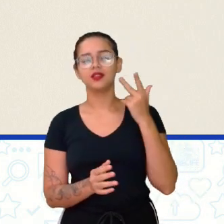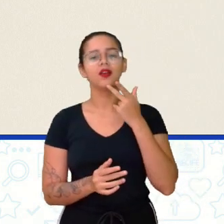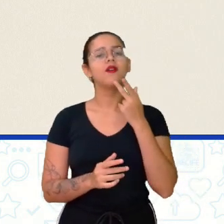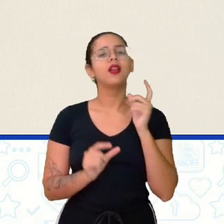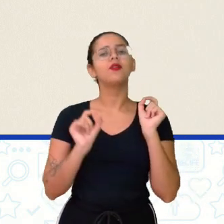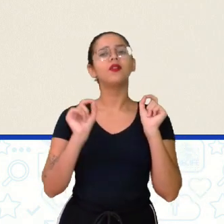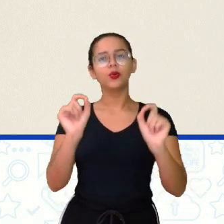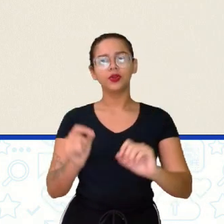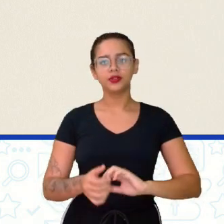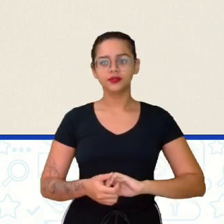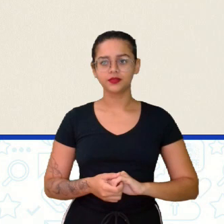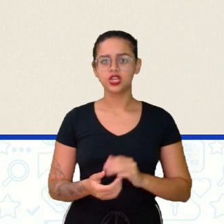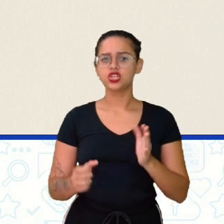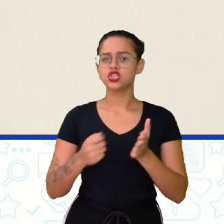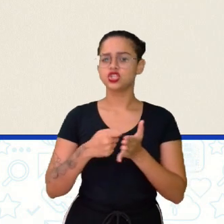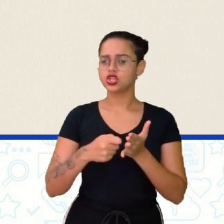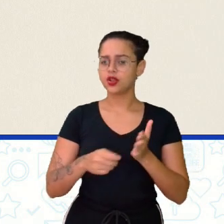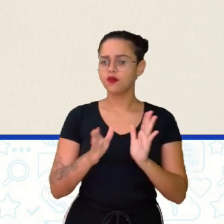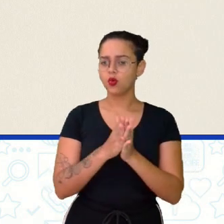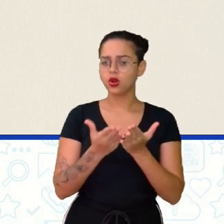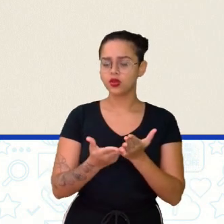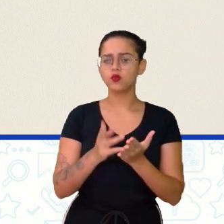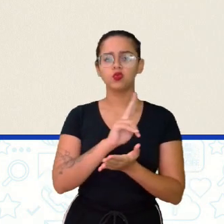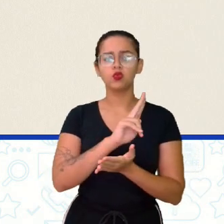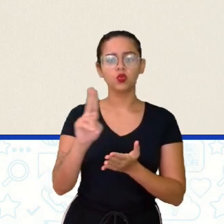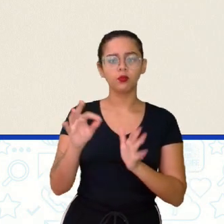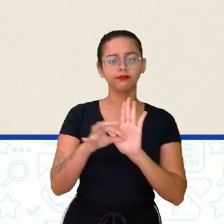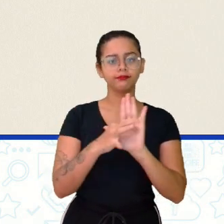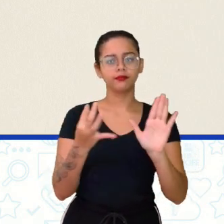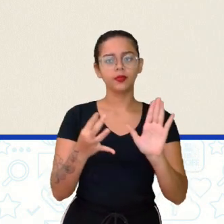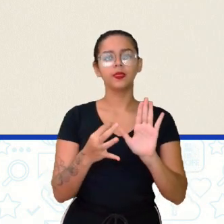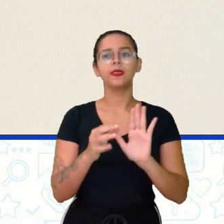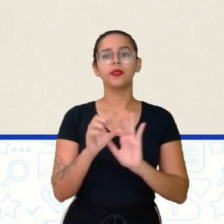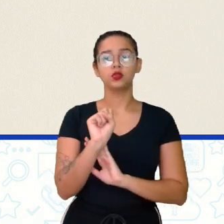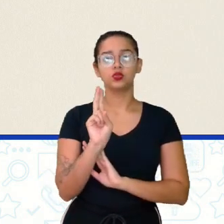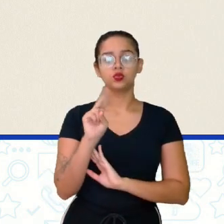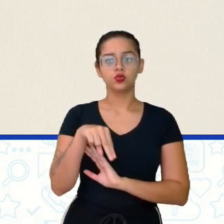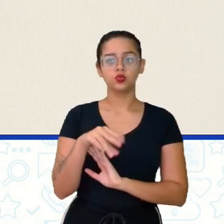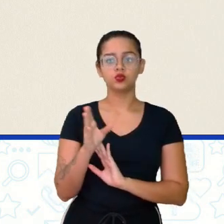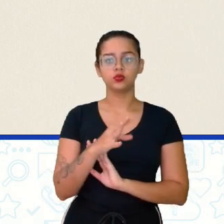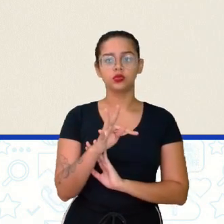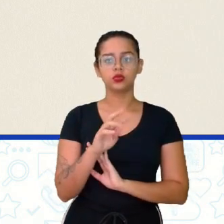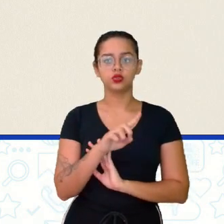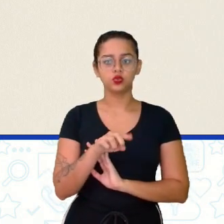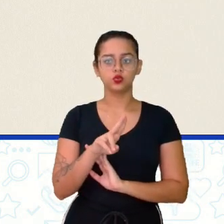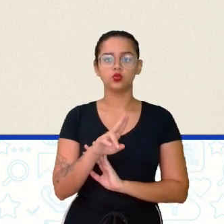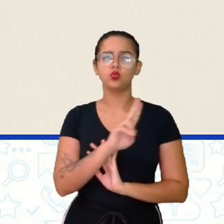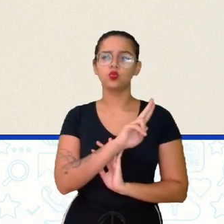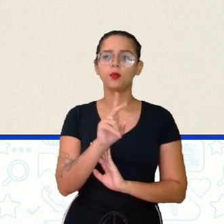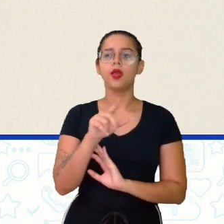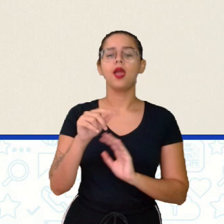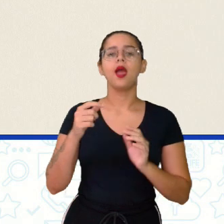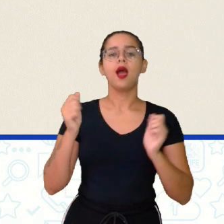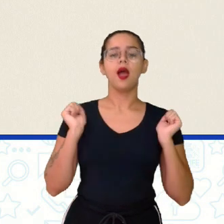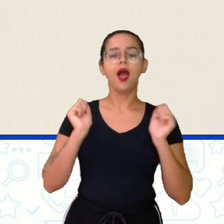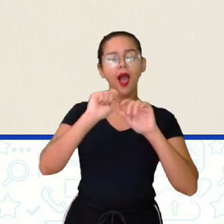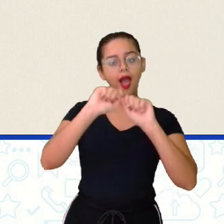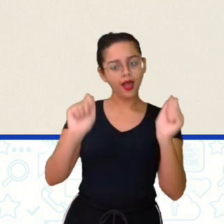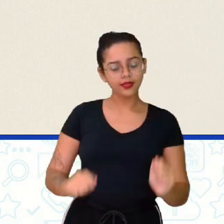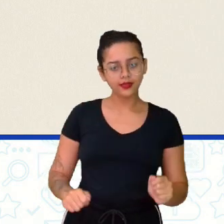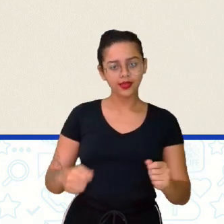dizia o seguinte, ele escreveu um livro chamado A Arte da Guerra. Ele diz o seguinte, ó, para vencer, deve-se